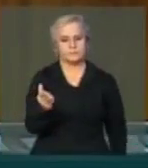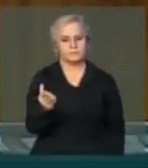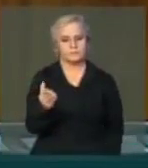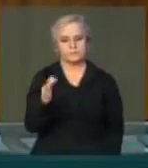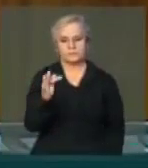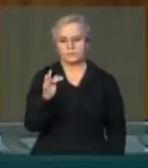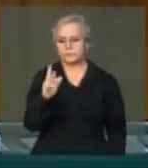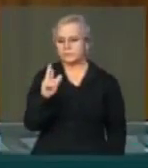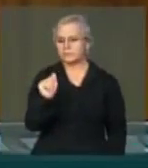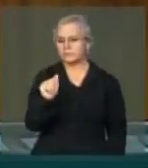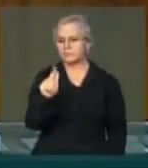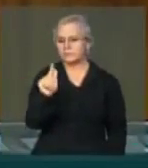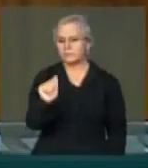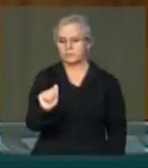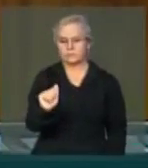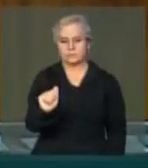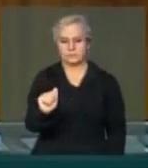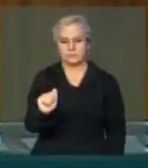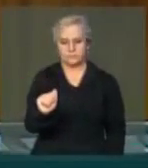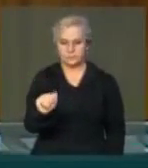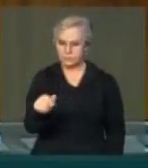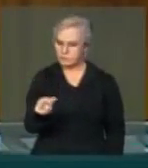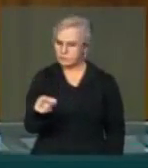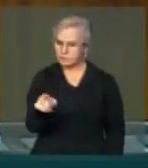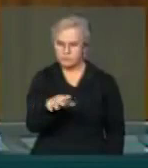Deputado Fraga.